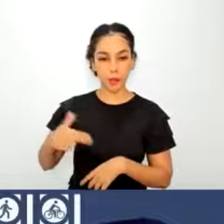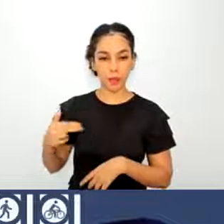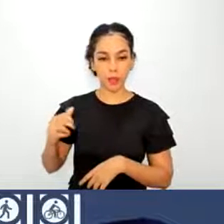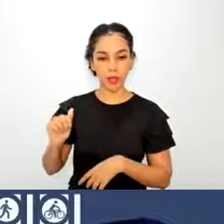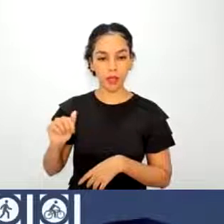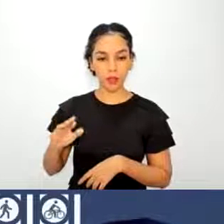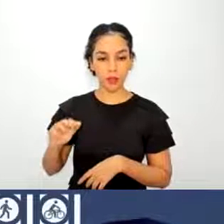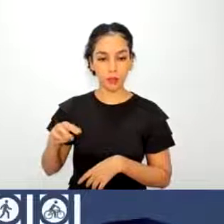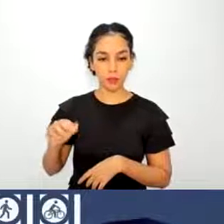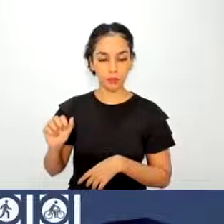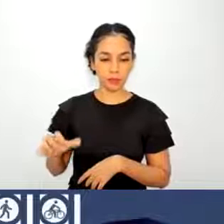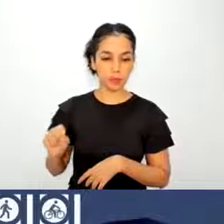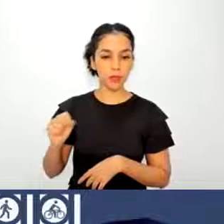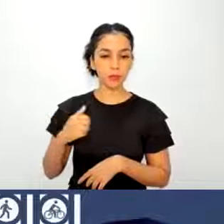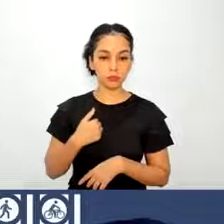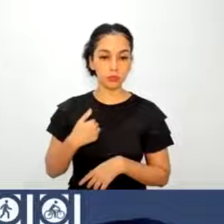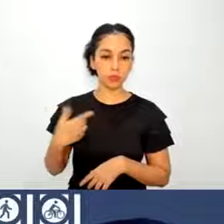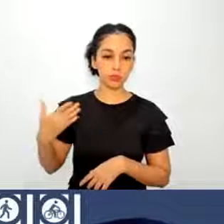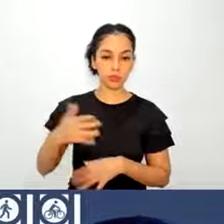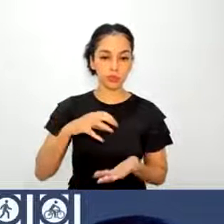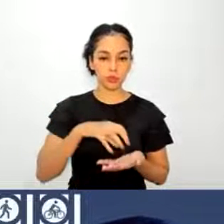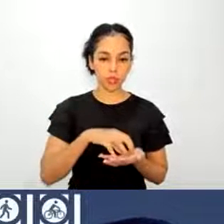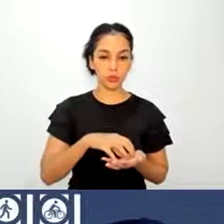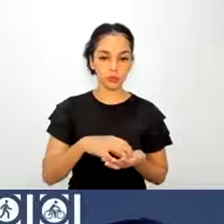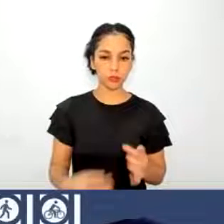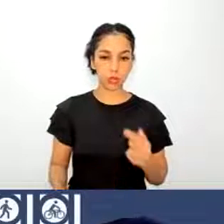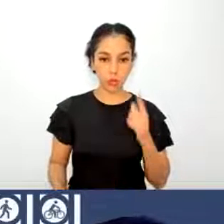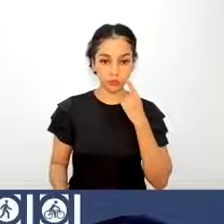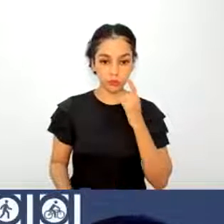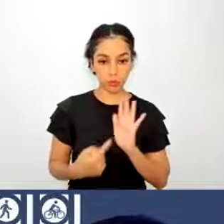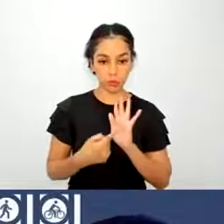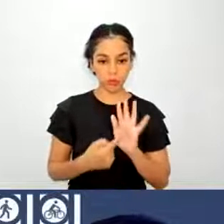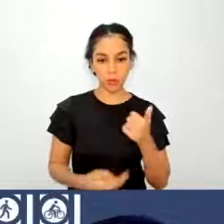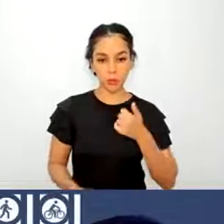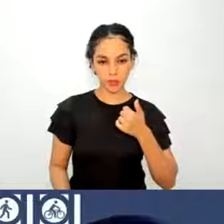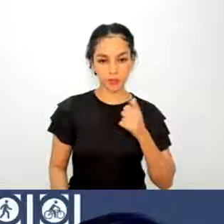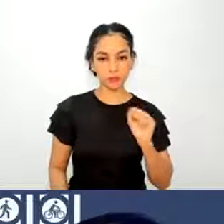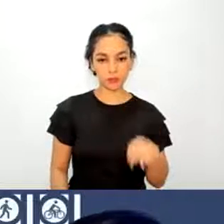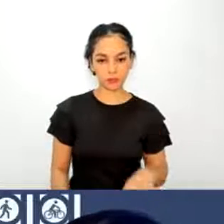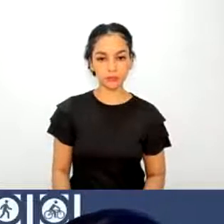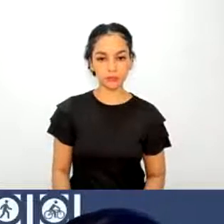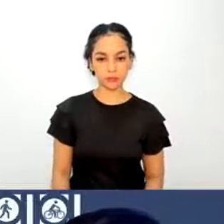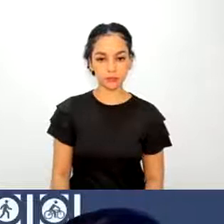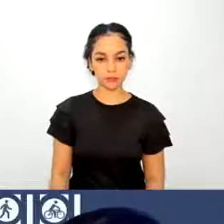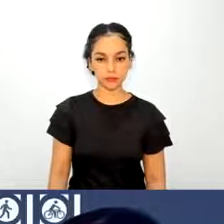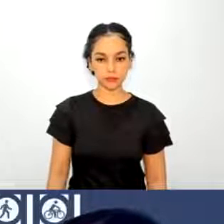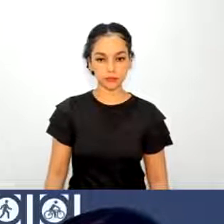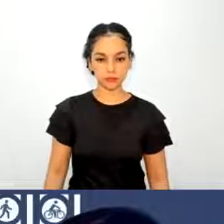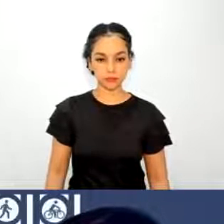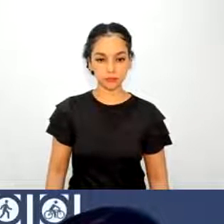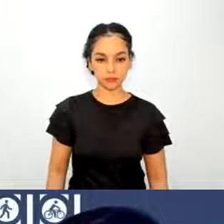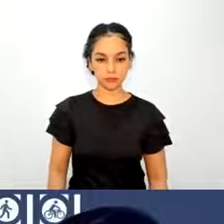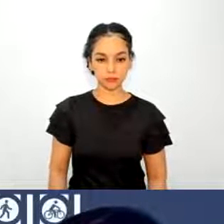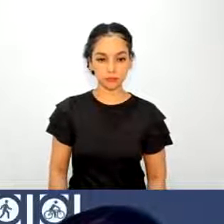Uhum. eu estive no centro 3 Que é vezes. essa aí que eu mostrei, que é a primeira, a Morandeiro, Isso. 83. Mas